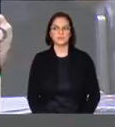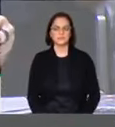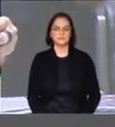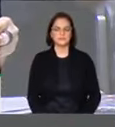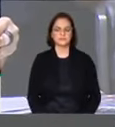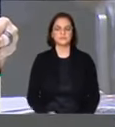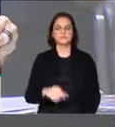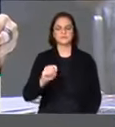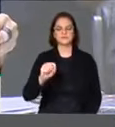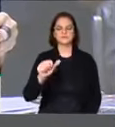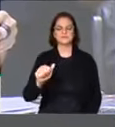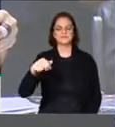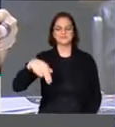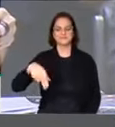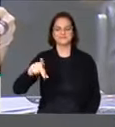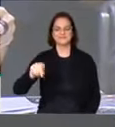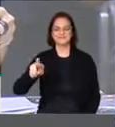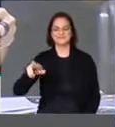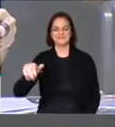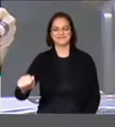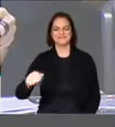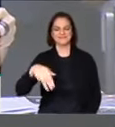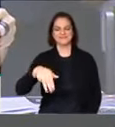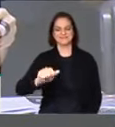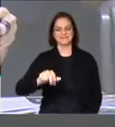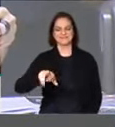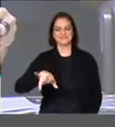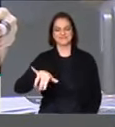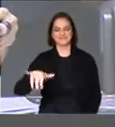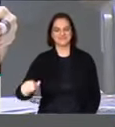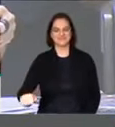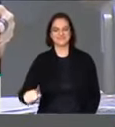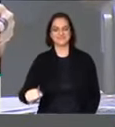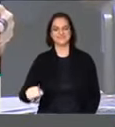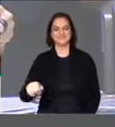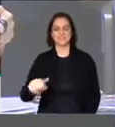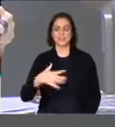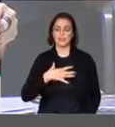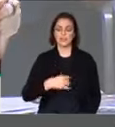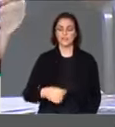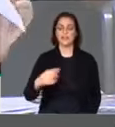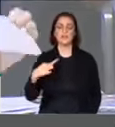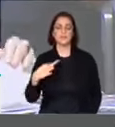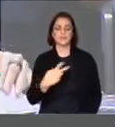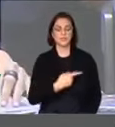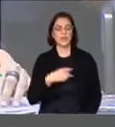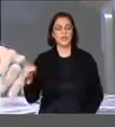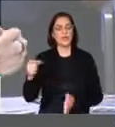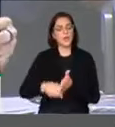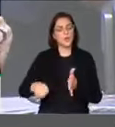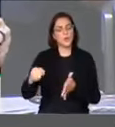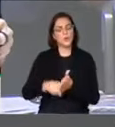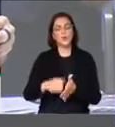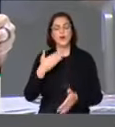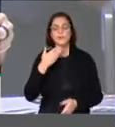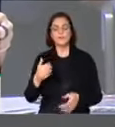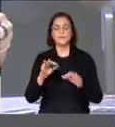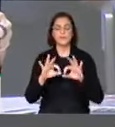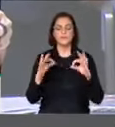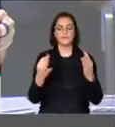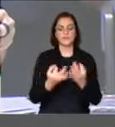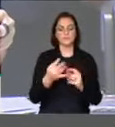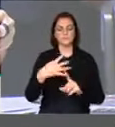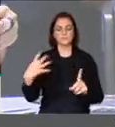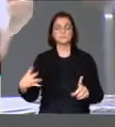da Sandra Maria de Oliveira, mãe de uma trans, militante em prol da família LGBTI, do